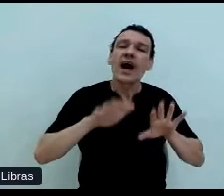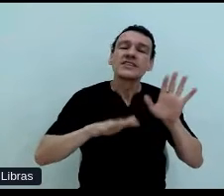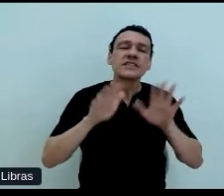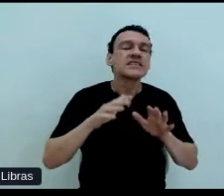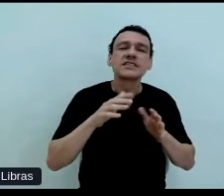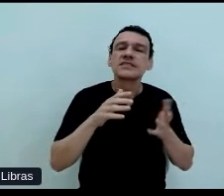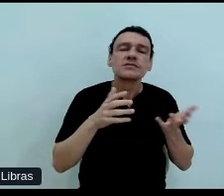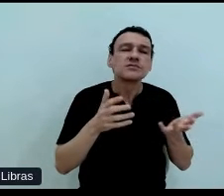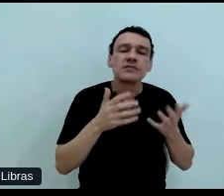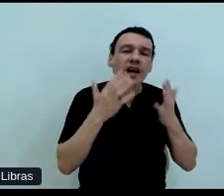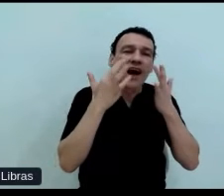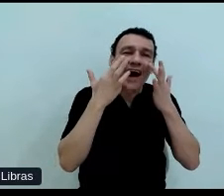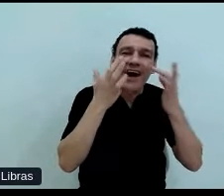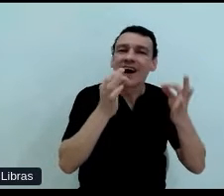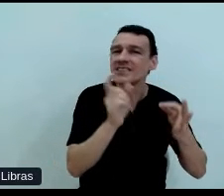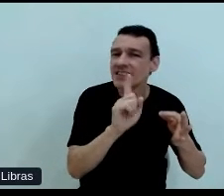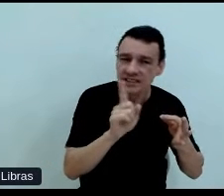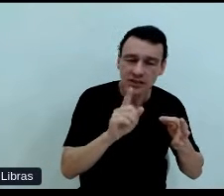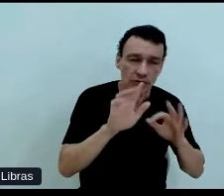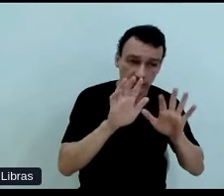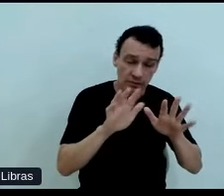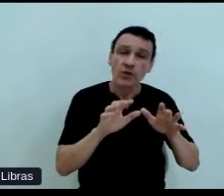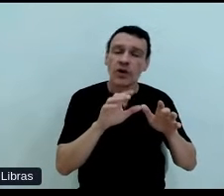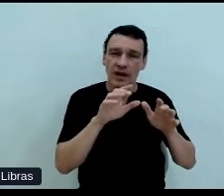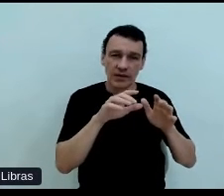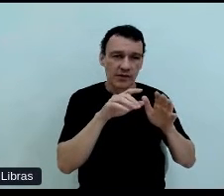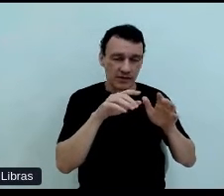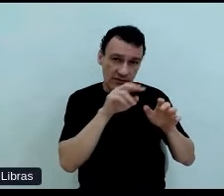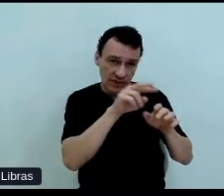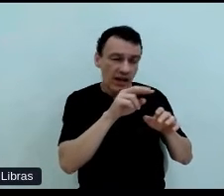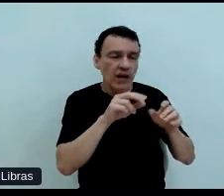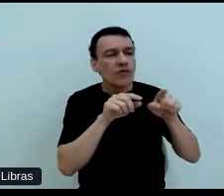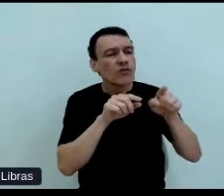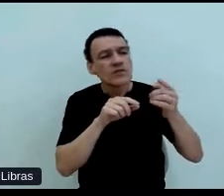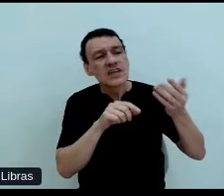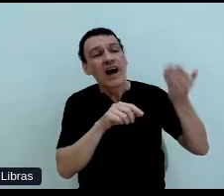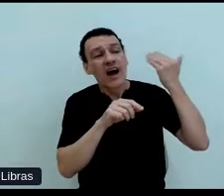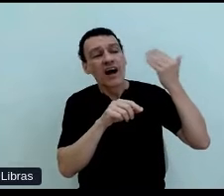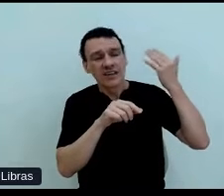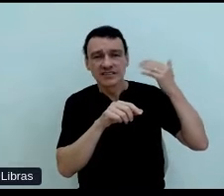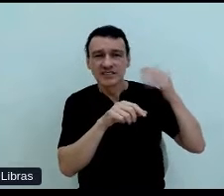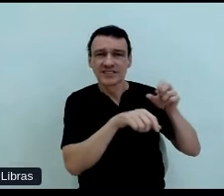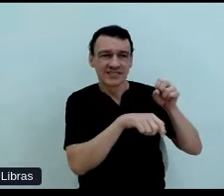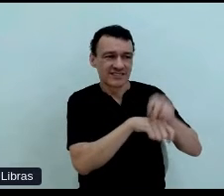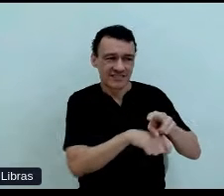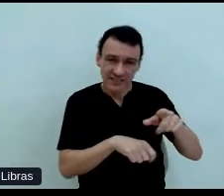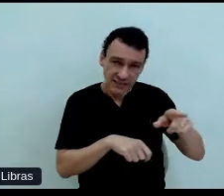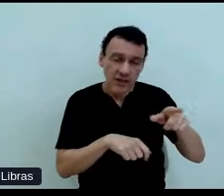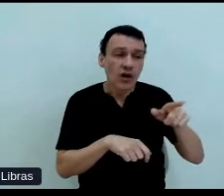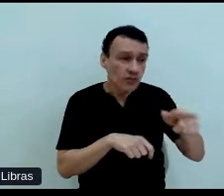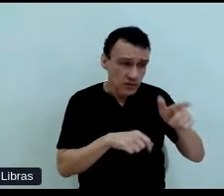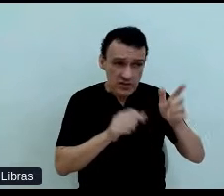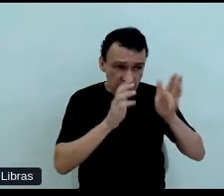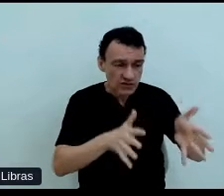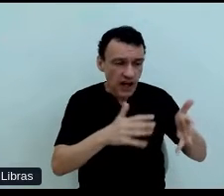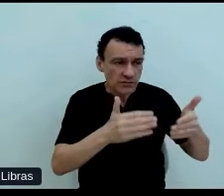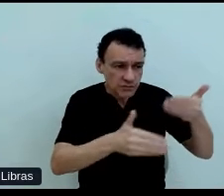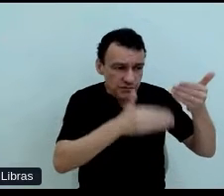quanto você se enriqueceu e o quanto você realmente olhou para as